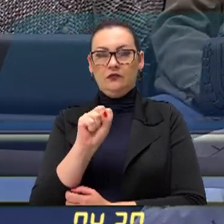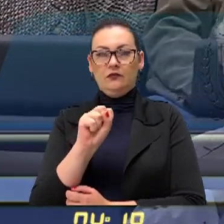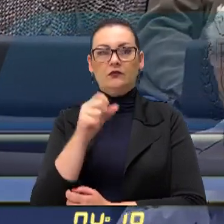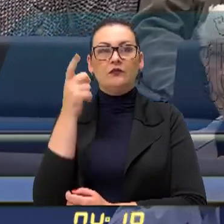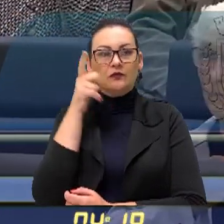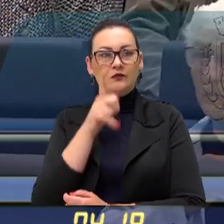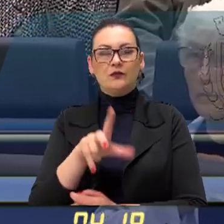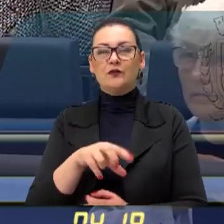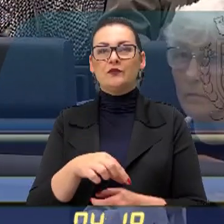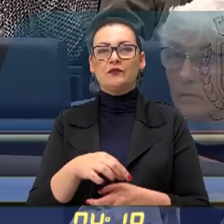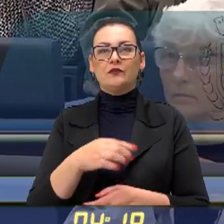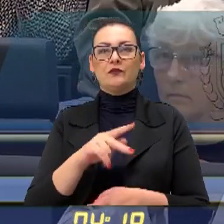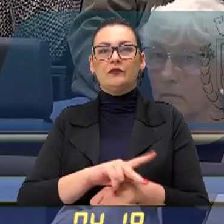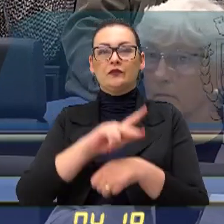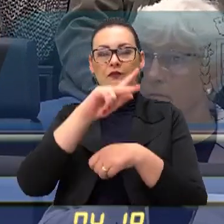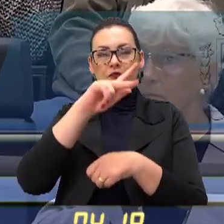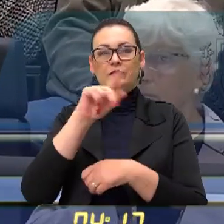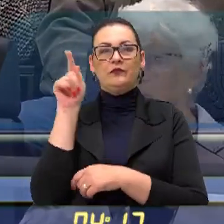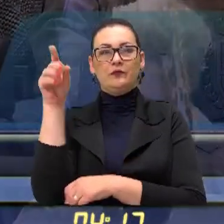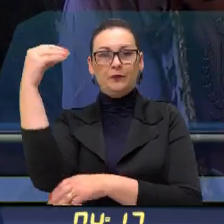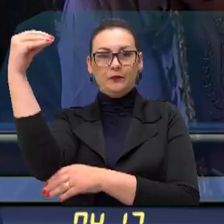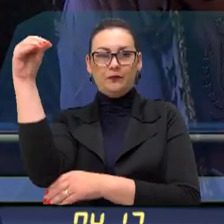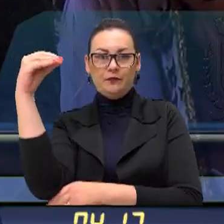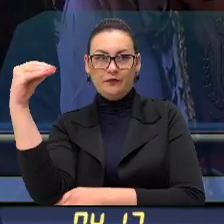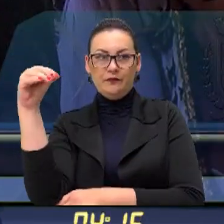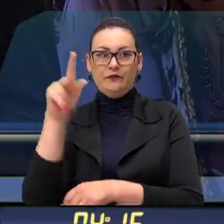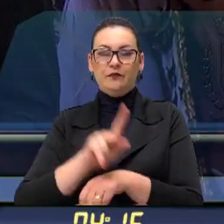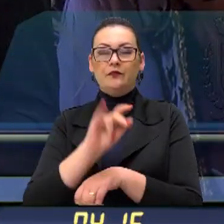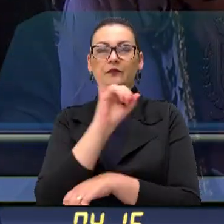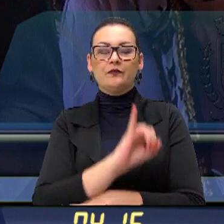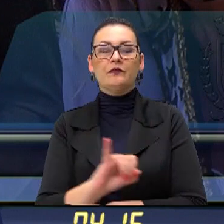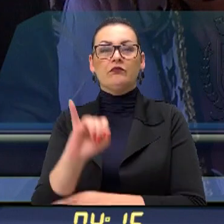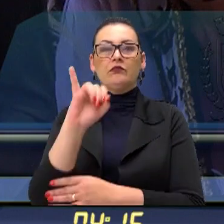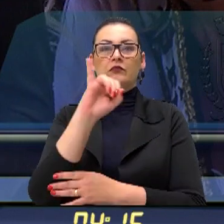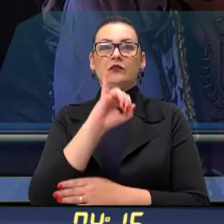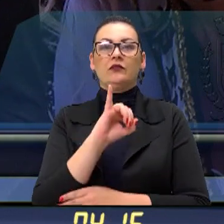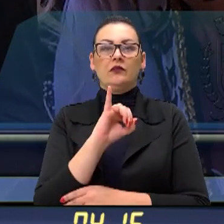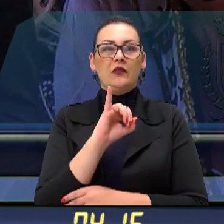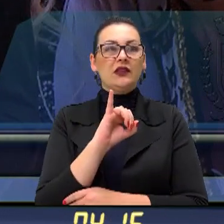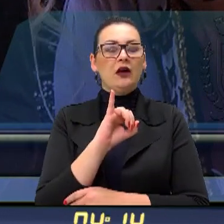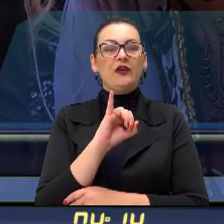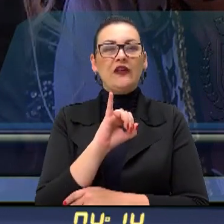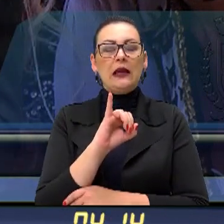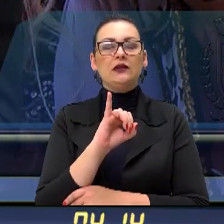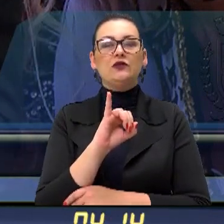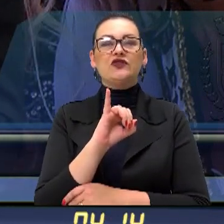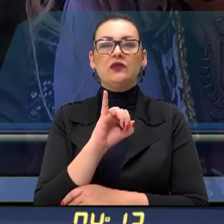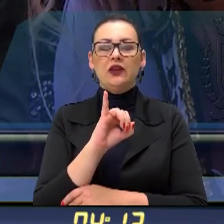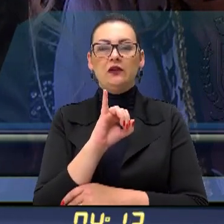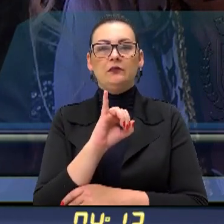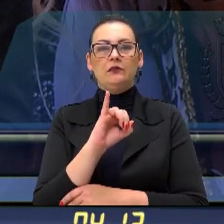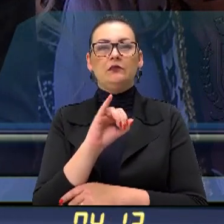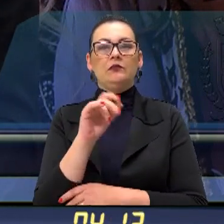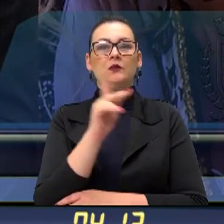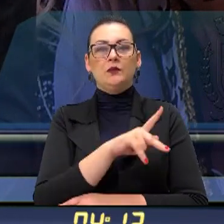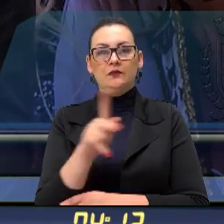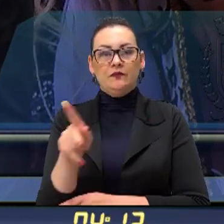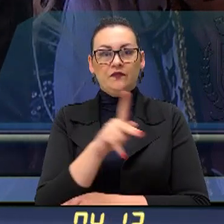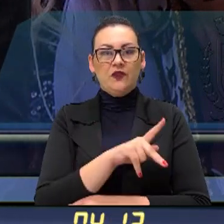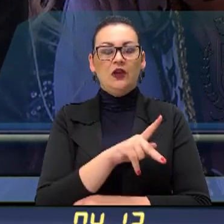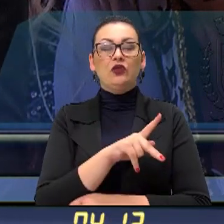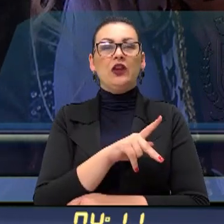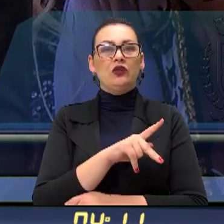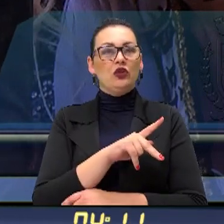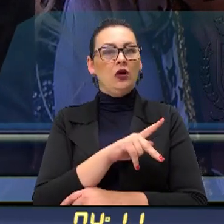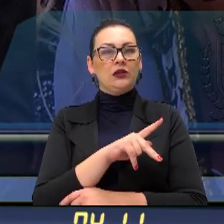um prêmio, então, lá em Porto Alegre, um prêmio importantíssimo, né? Saudar as professoras Diocely